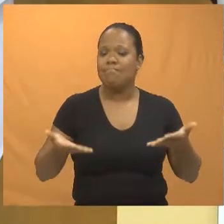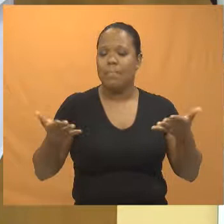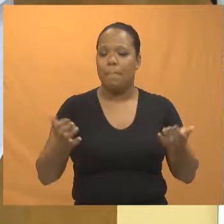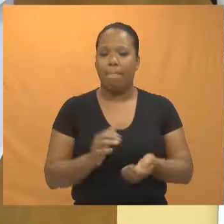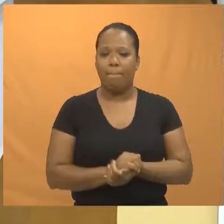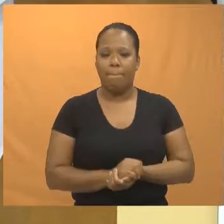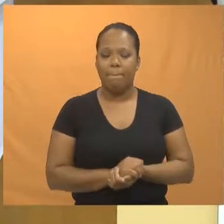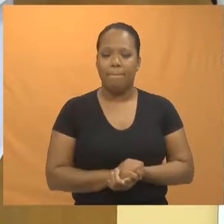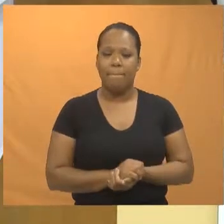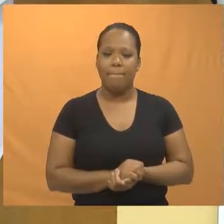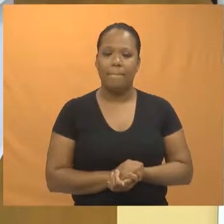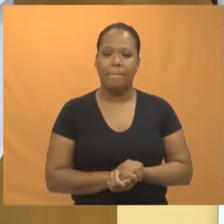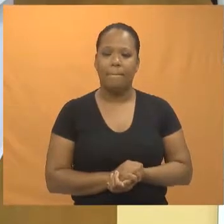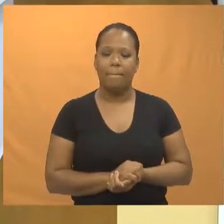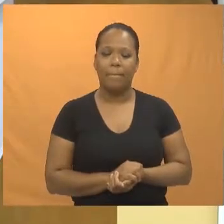aí o